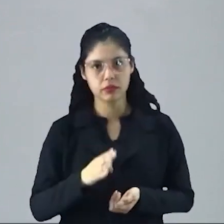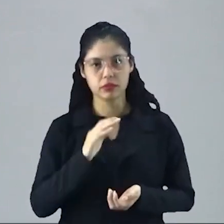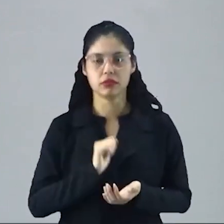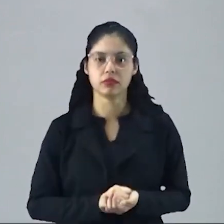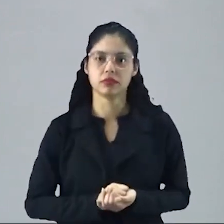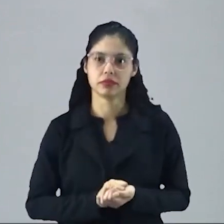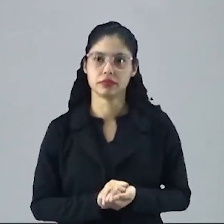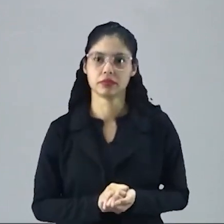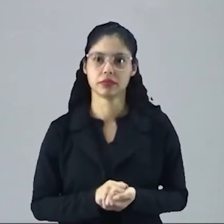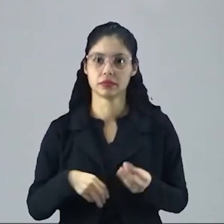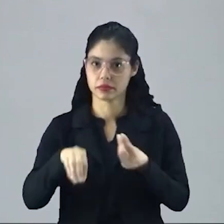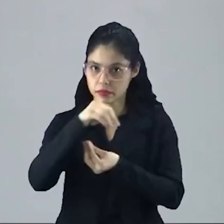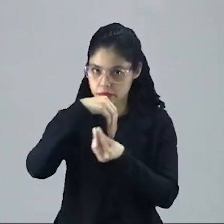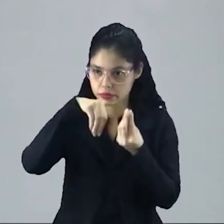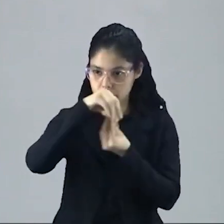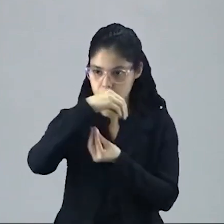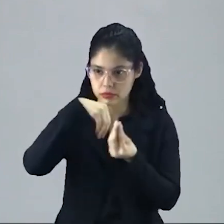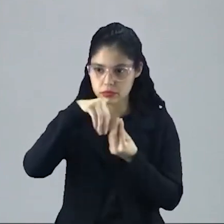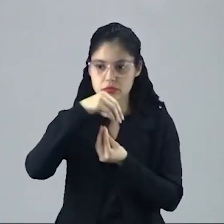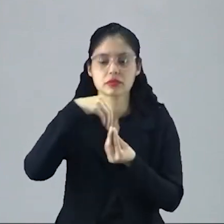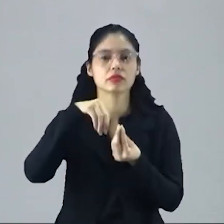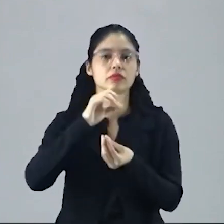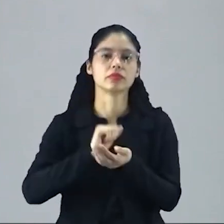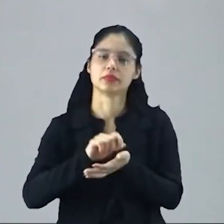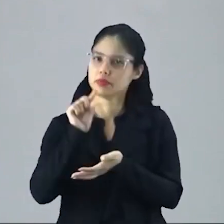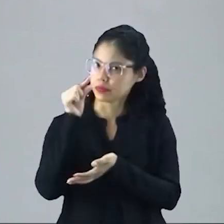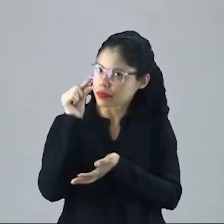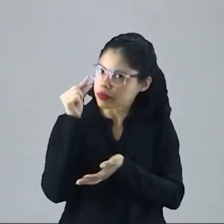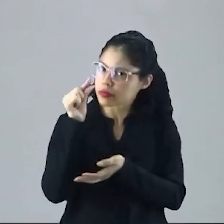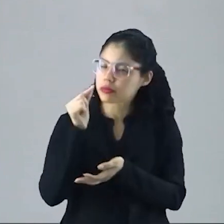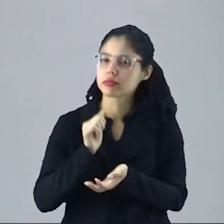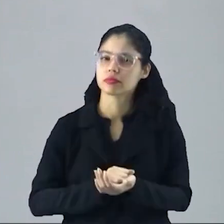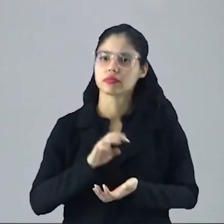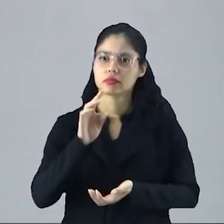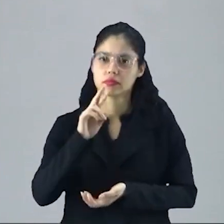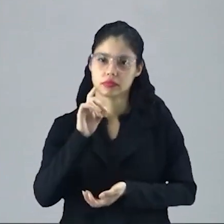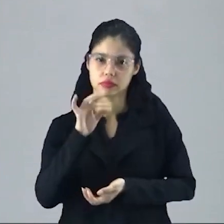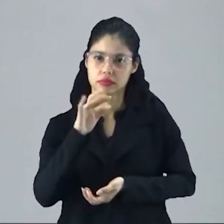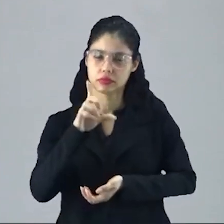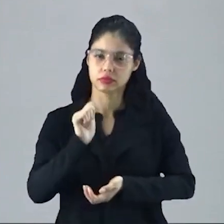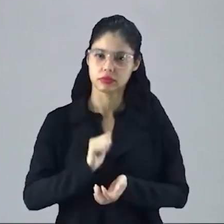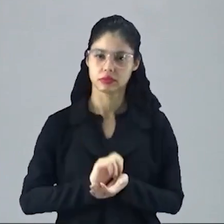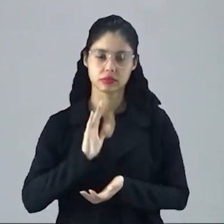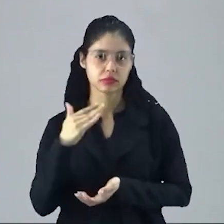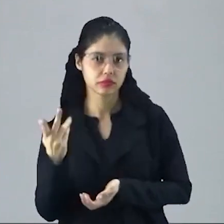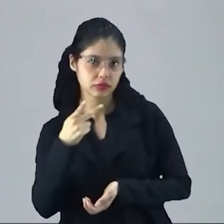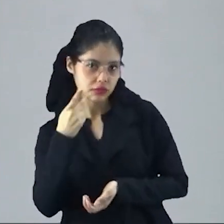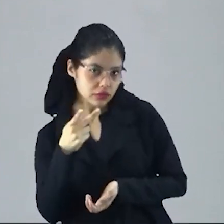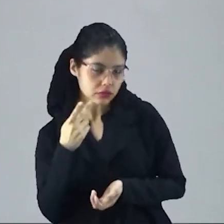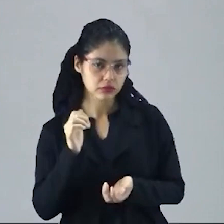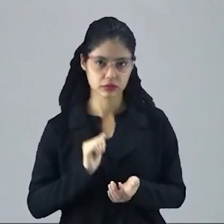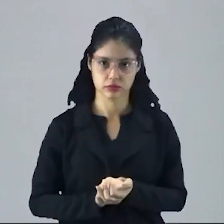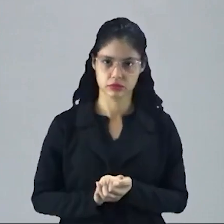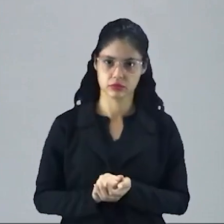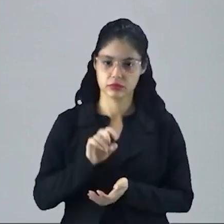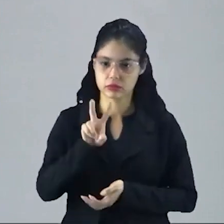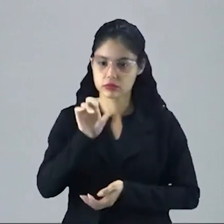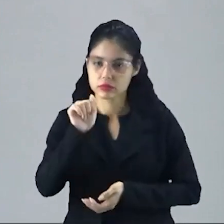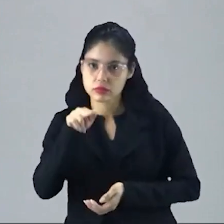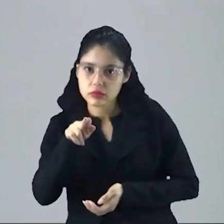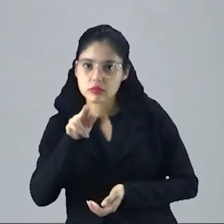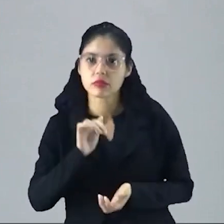brasileiros, eles misturam um pouco dessas tendências. Quando você fala dessas tendências das